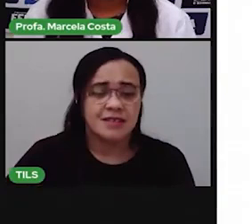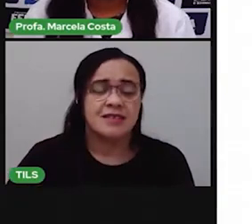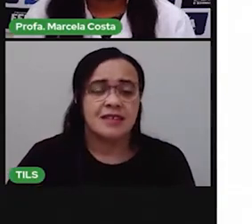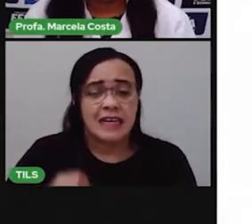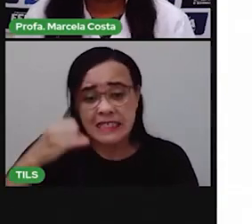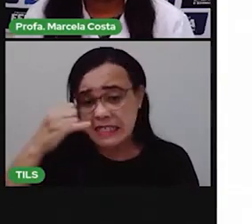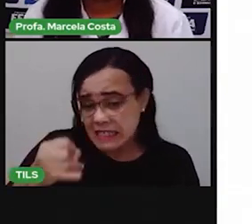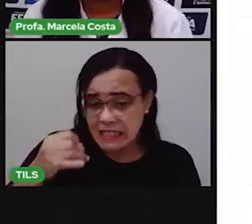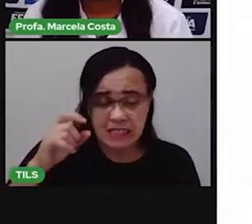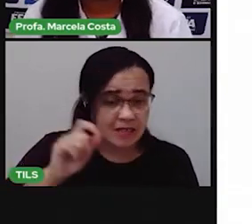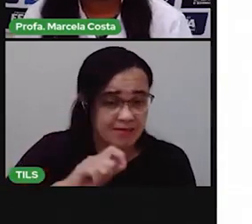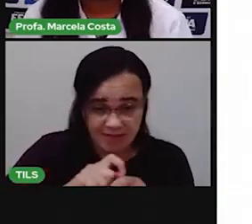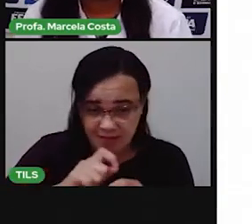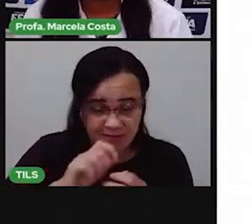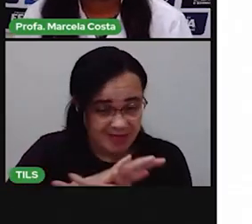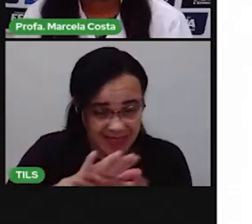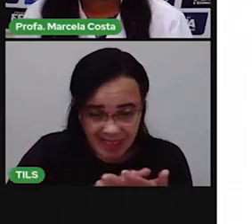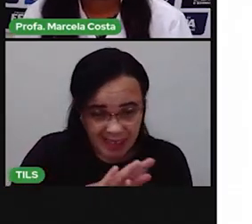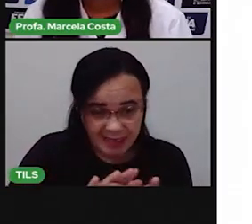Se não fizer,